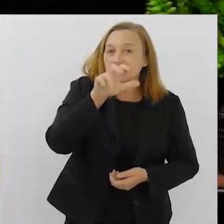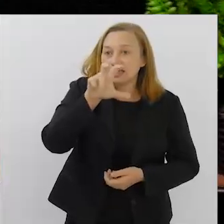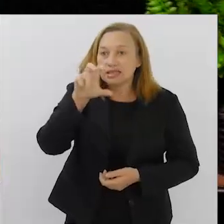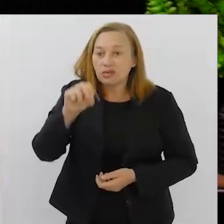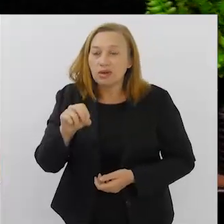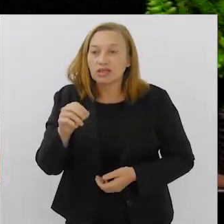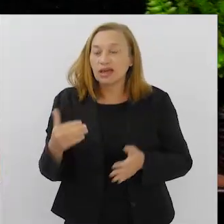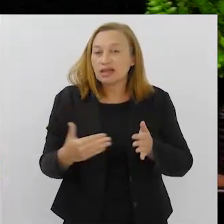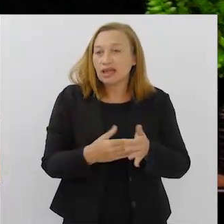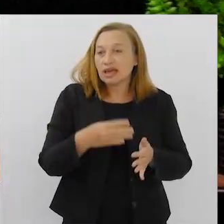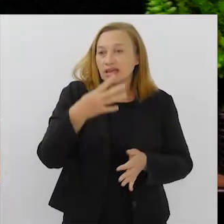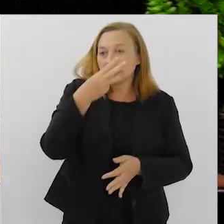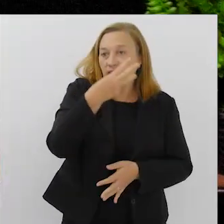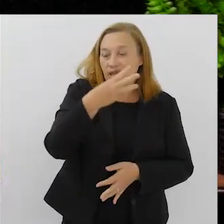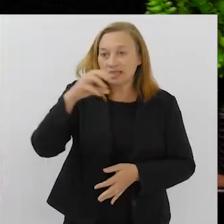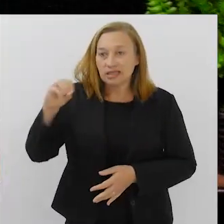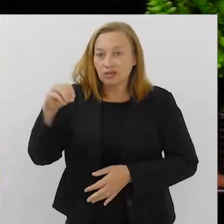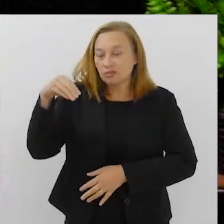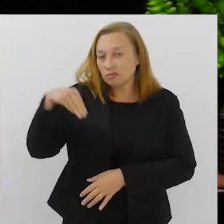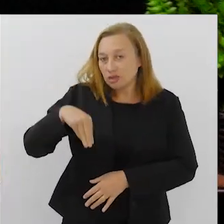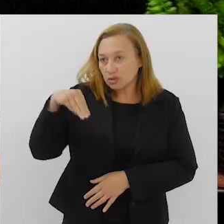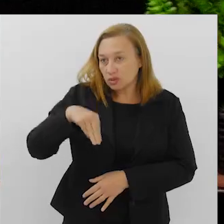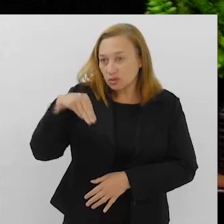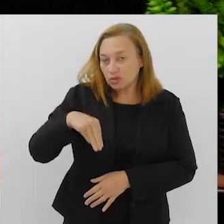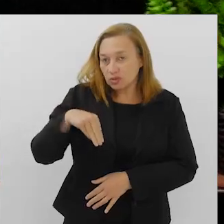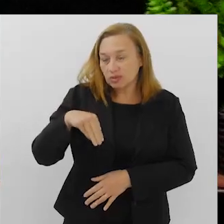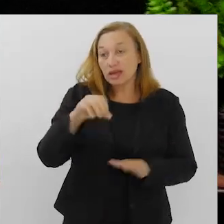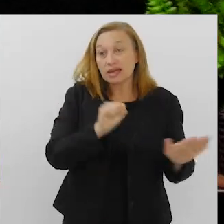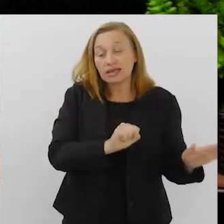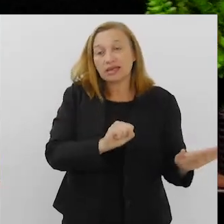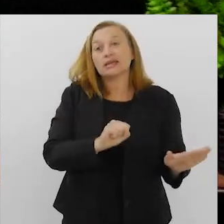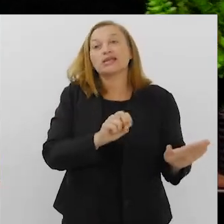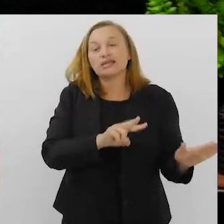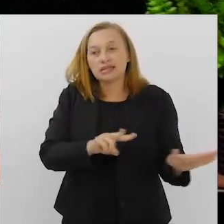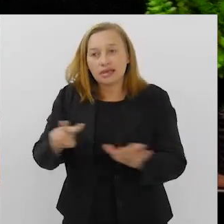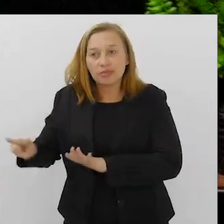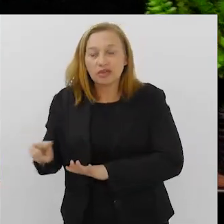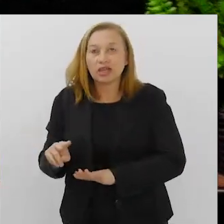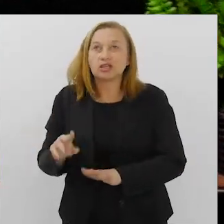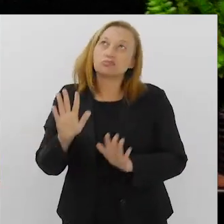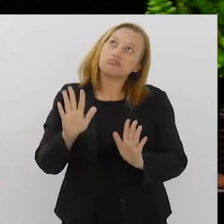300 minutos semanais, ou seja, 30 minutinhos